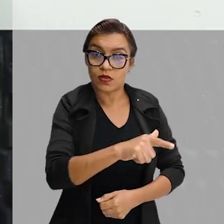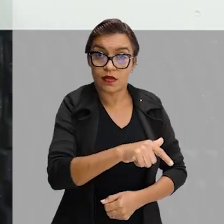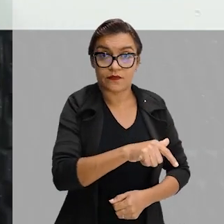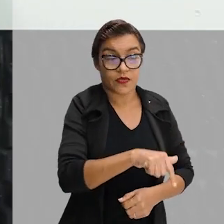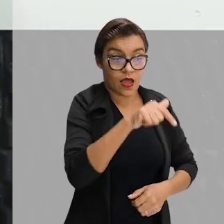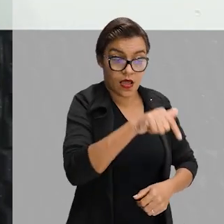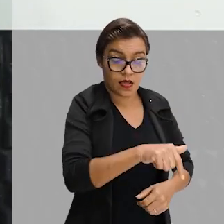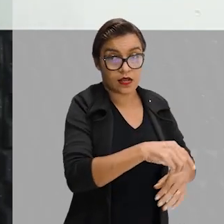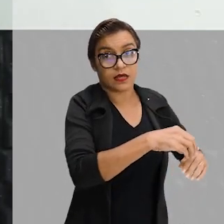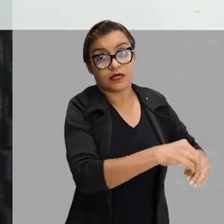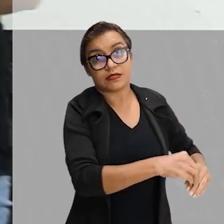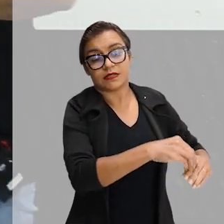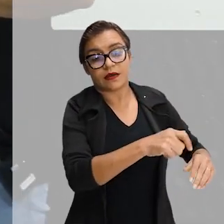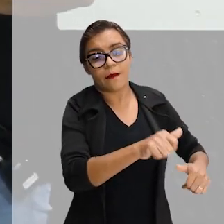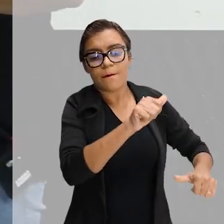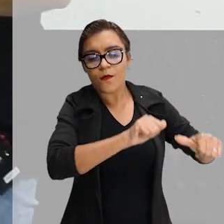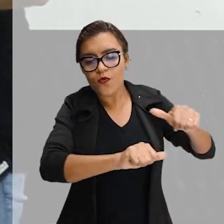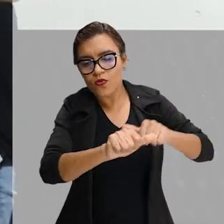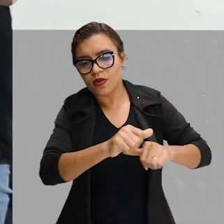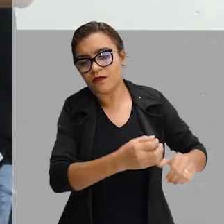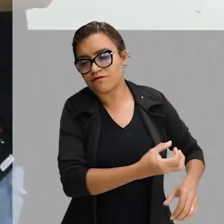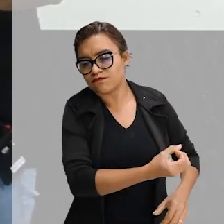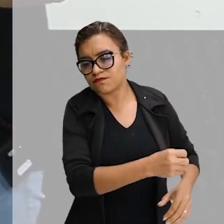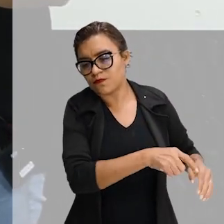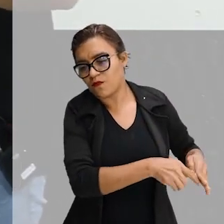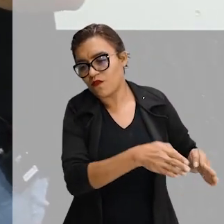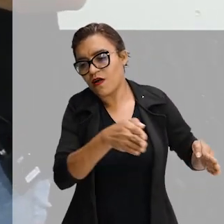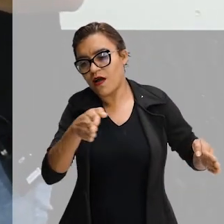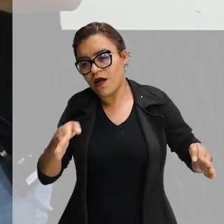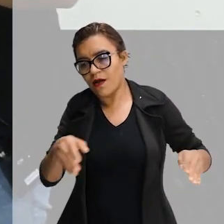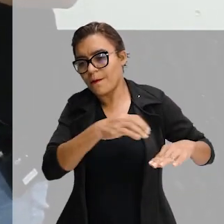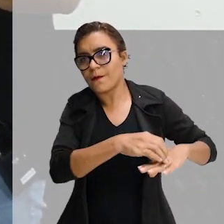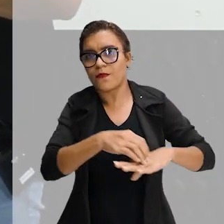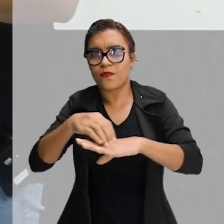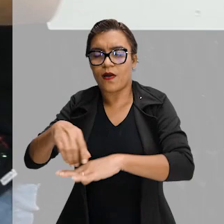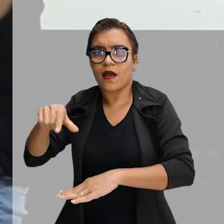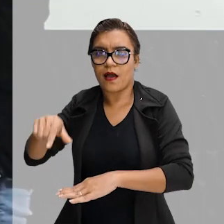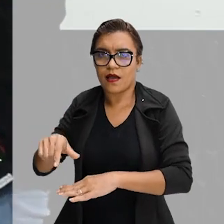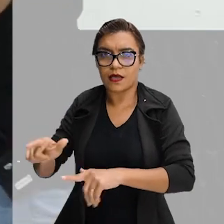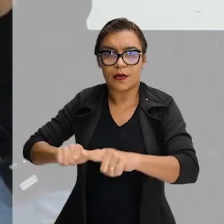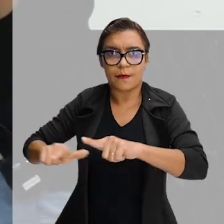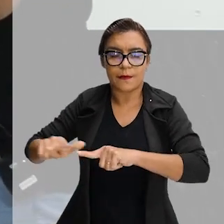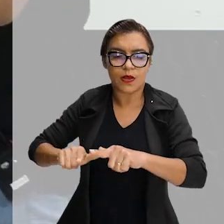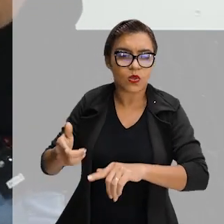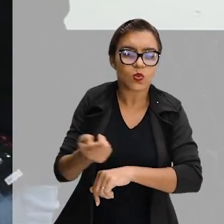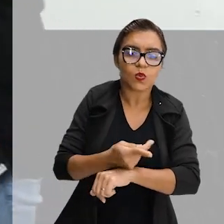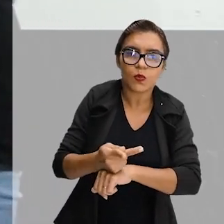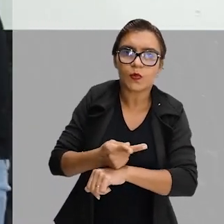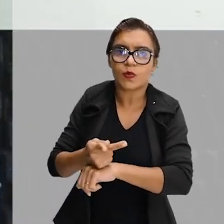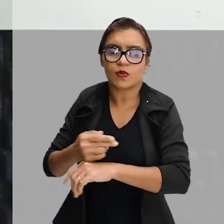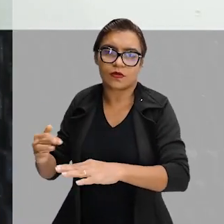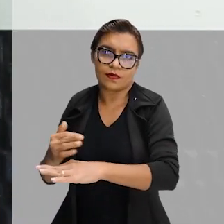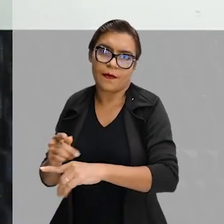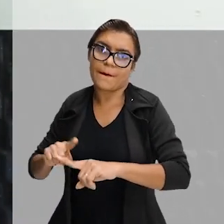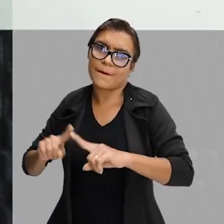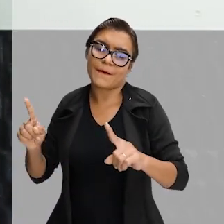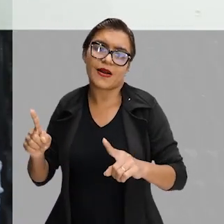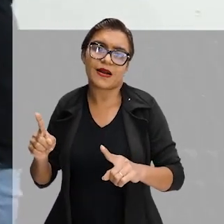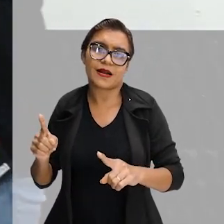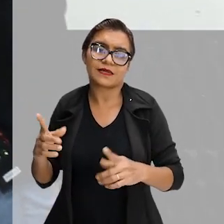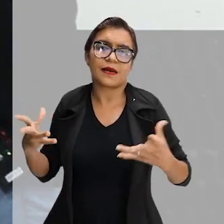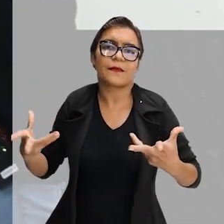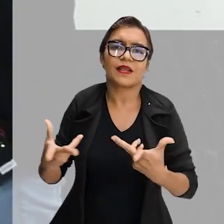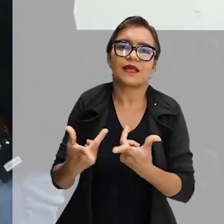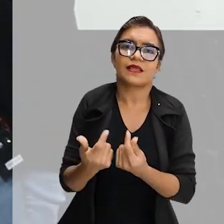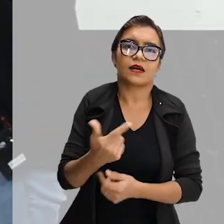campo, vai procurar uma vida melhor, emprego, renda, estrutura nas cidades, mas ele não tem mão de obra